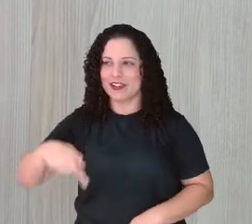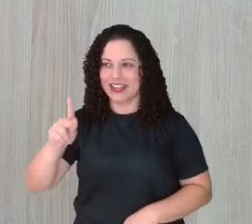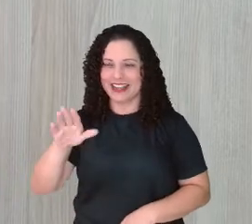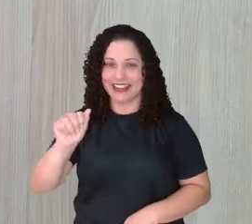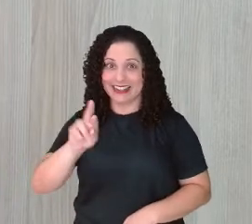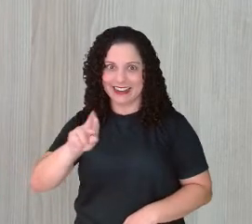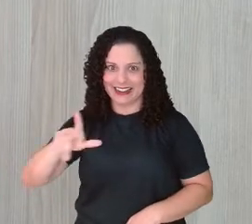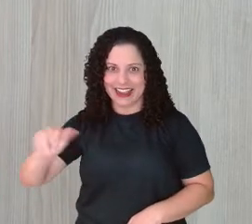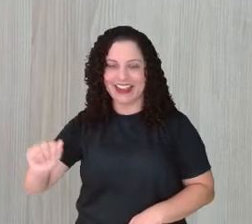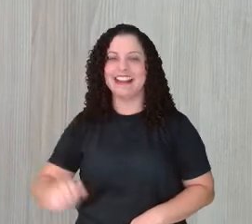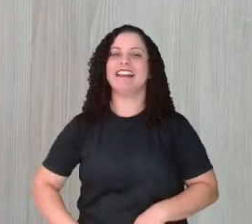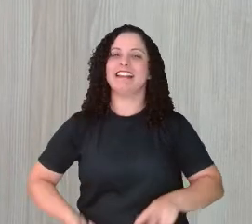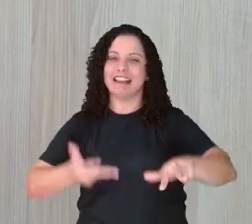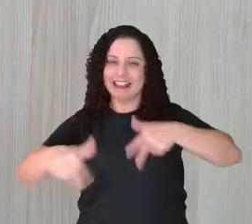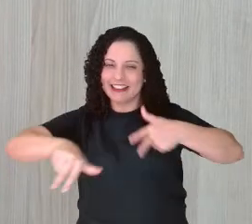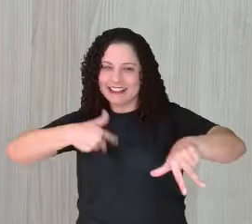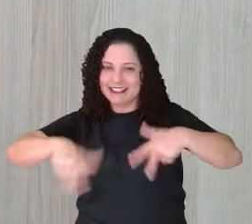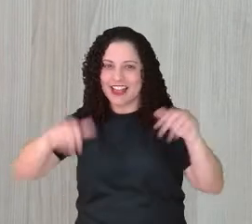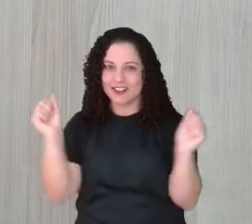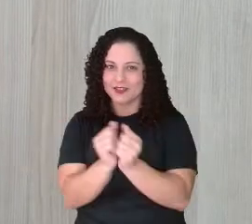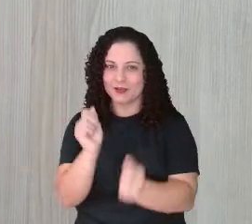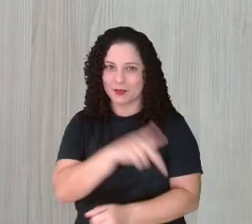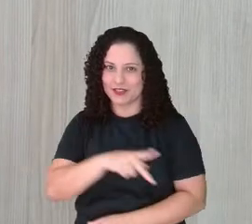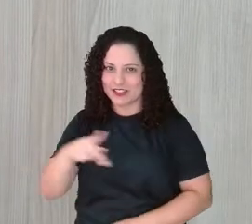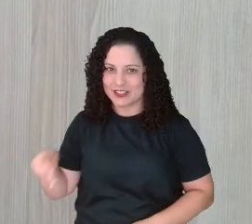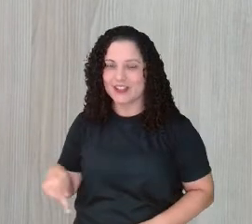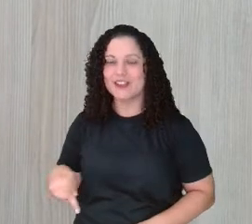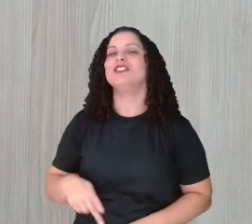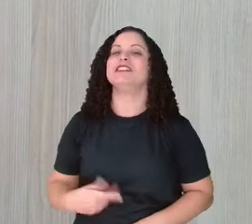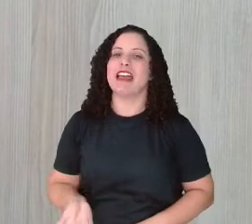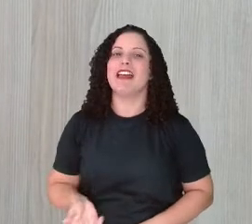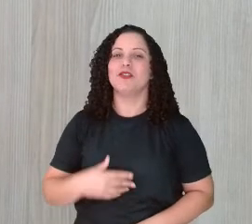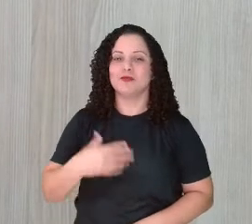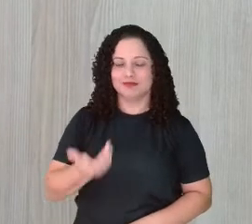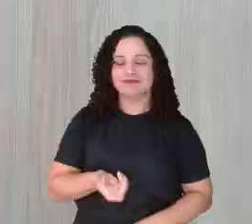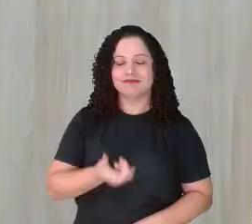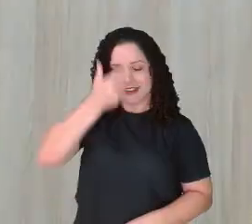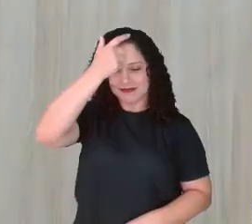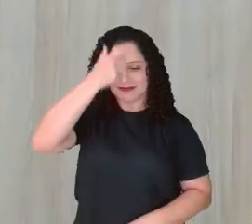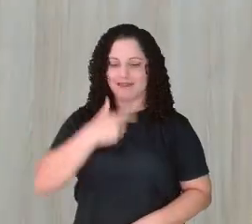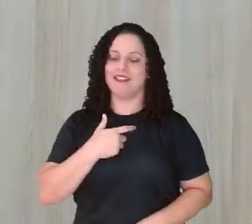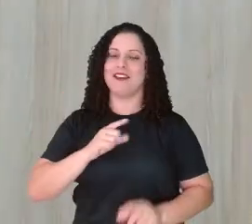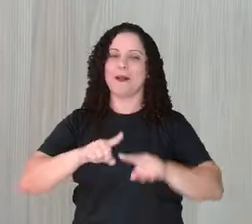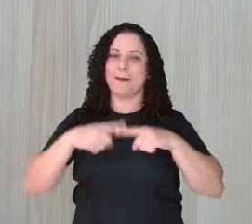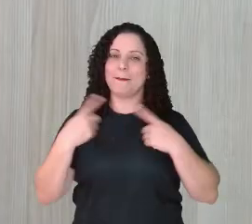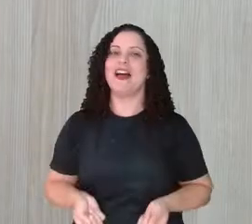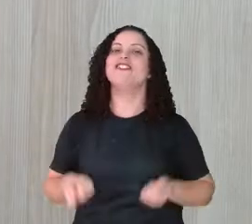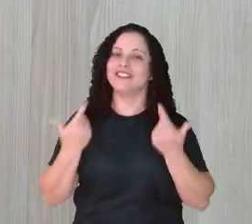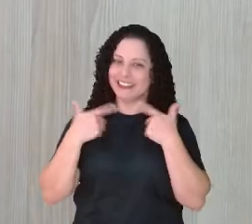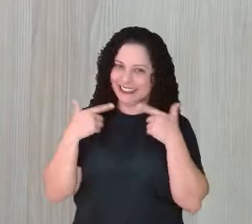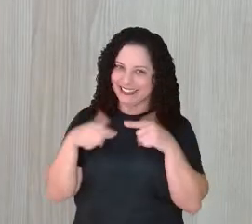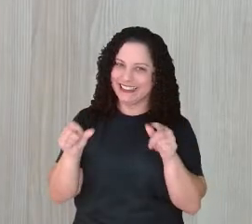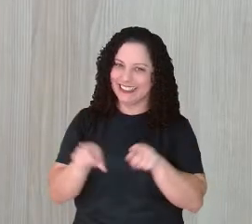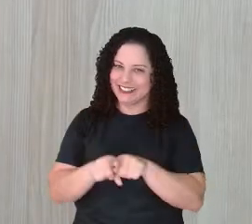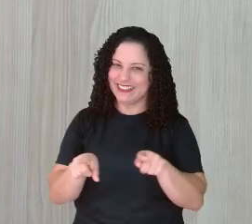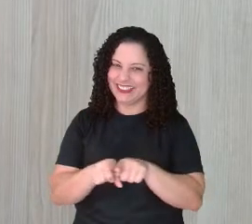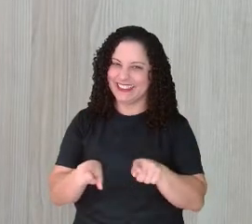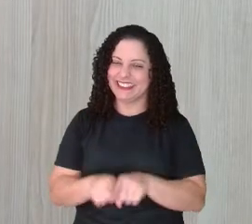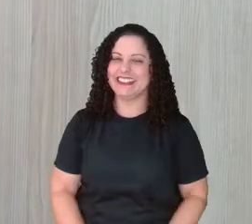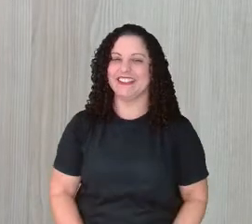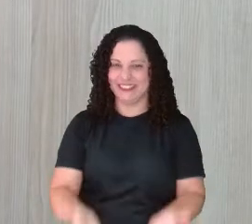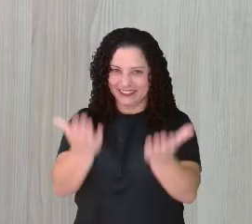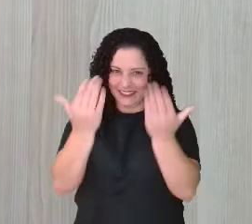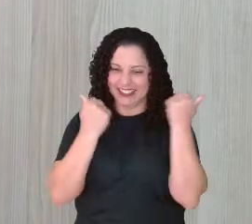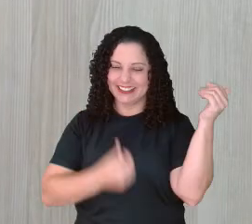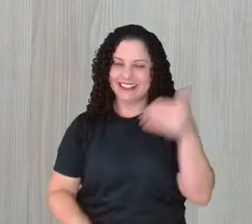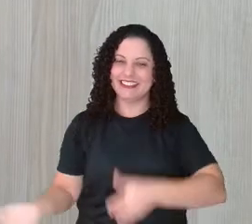professor Gilson aí. Então, mesmo eu fazendo a linha séria, né? Mas já de vez em quando a gente dá uma foi? balançadinha, tá certo? Então, vem conosco aí